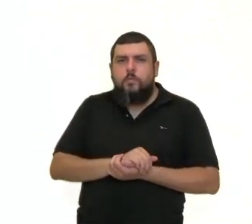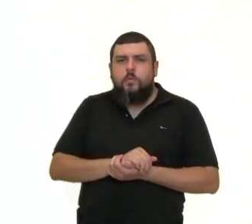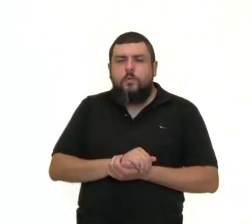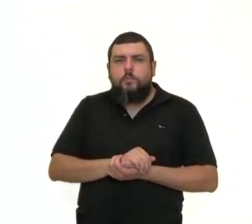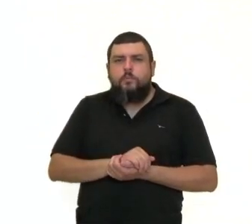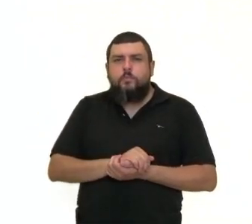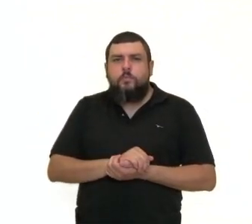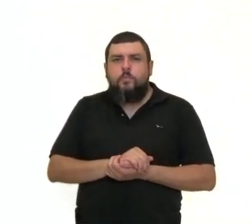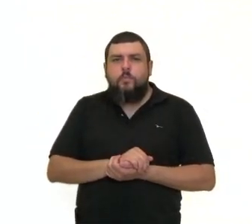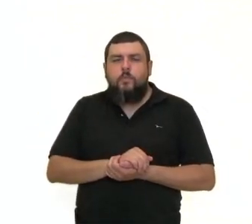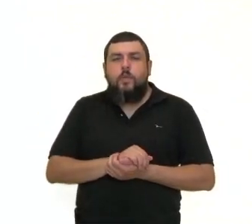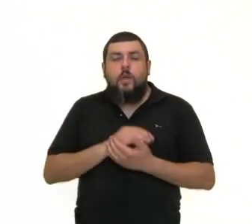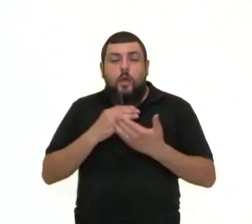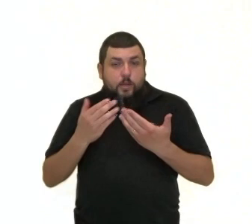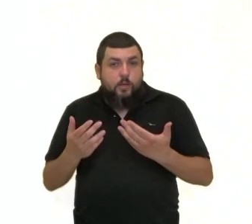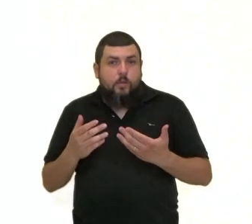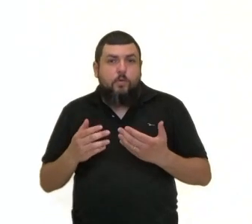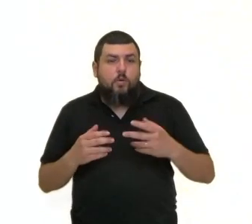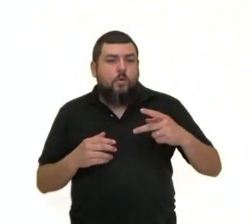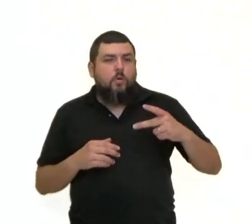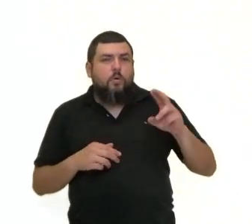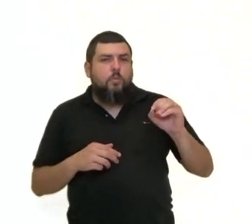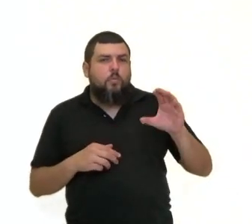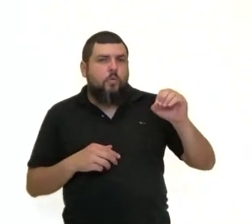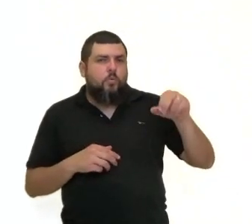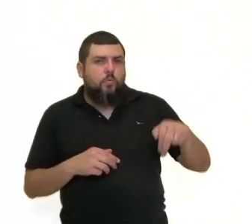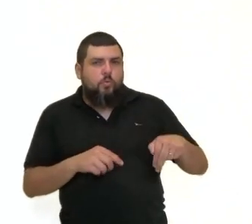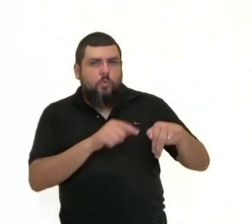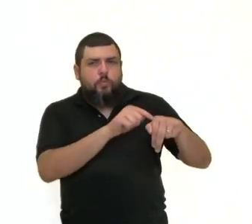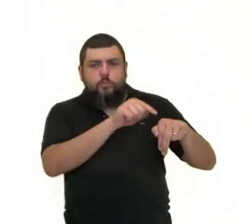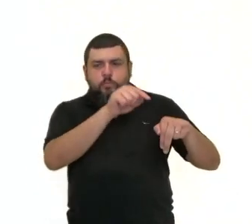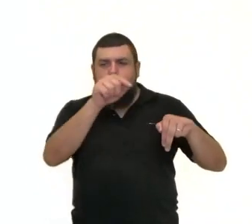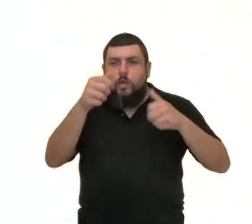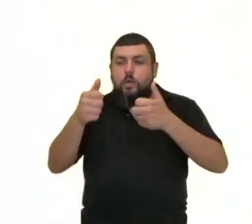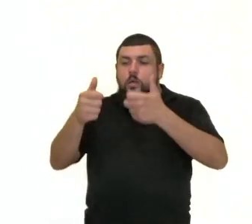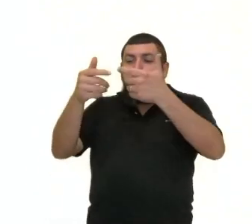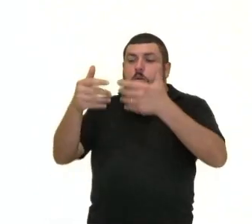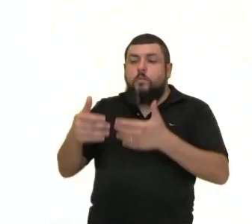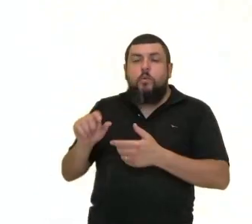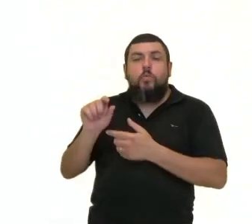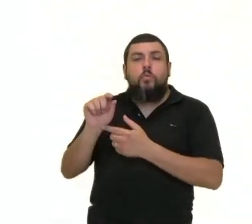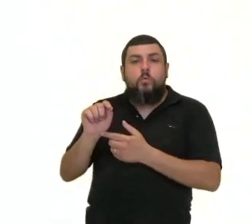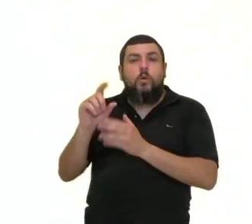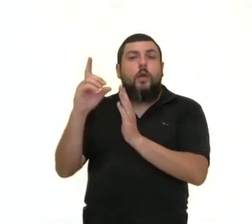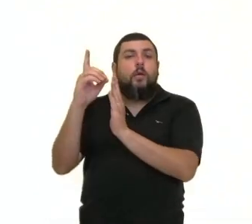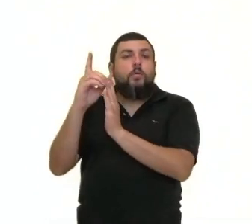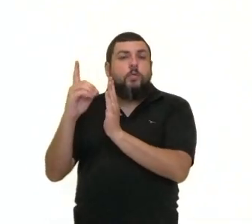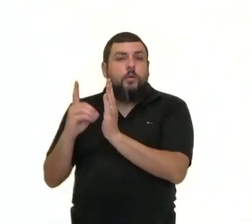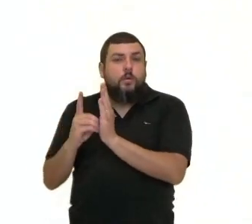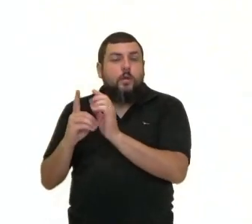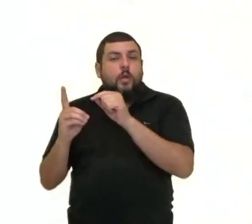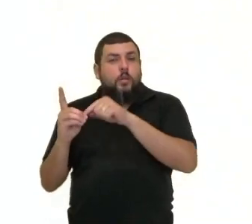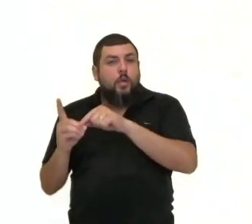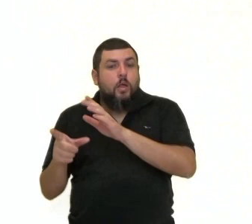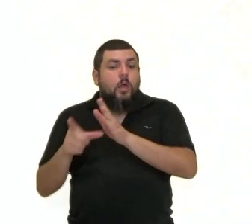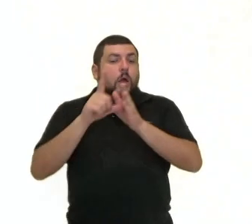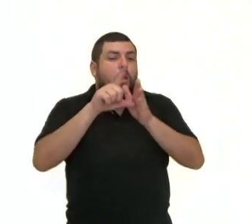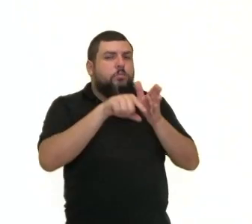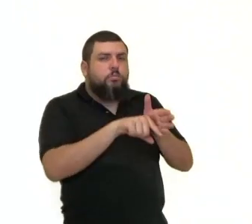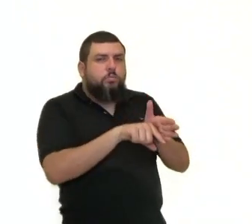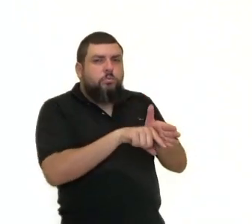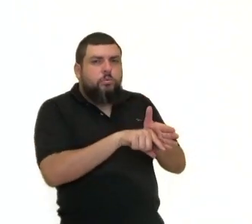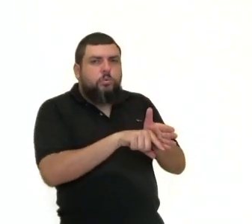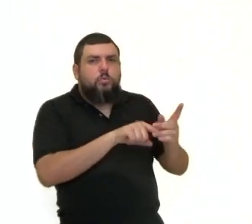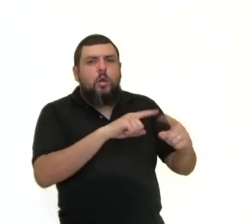introduzindo uma explicação, estou citando a fonte, ou seja, estou introduzindo aqui uma paráfrase. Quais trechos